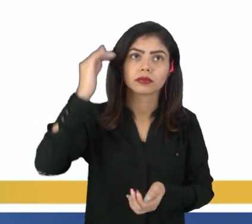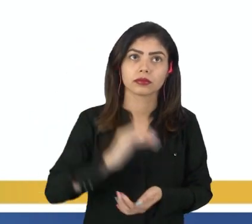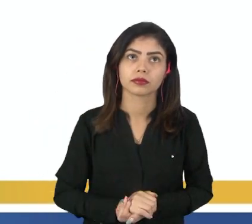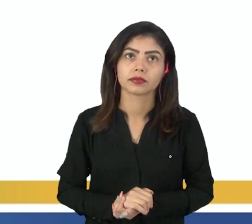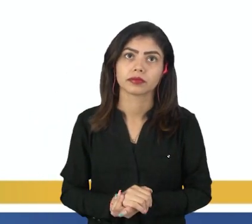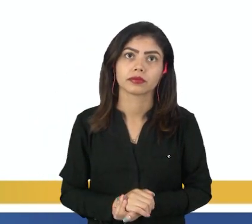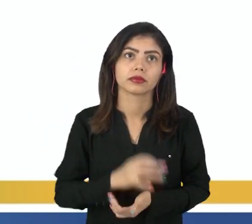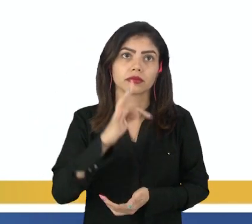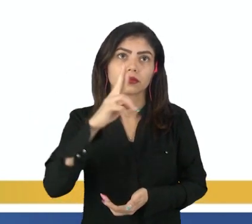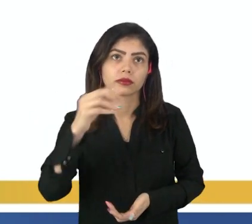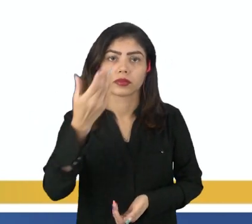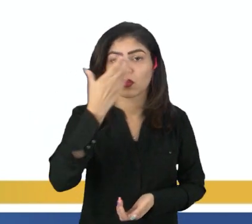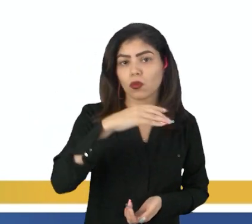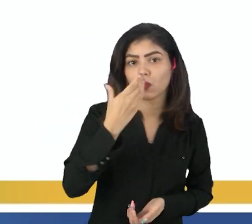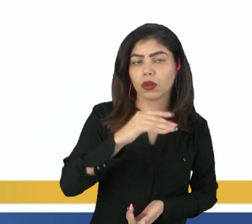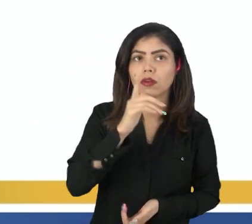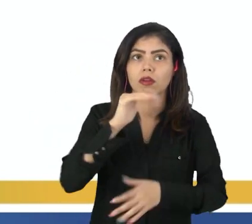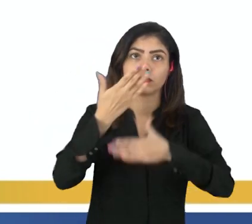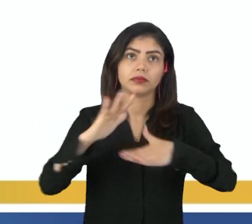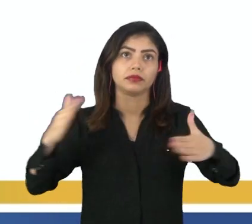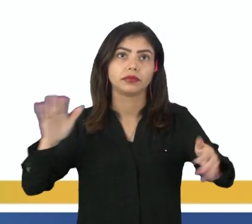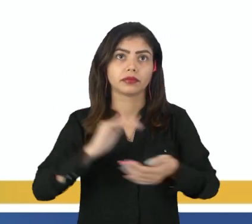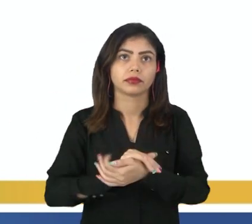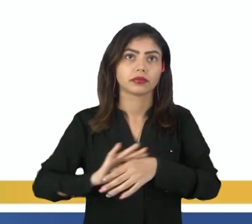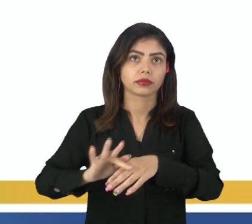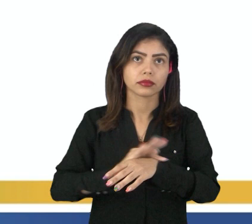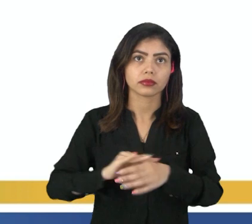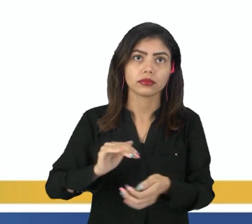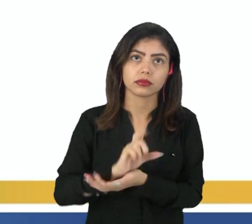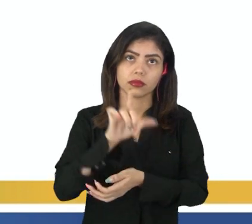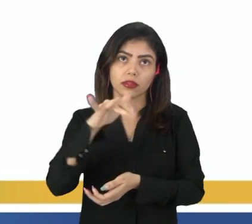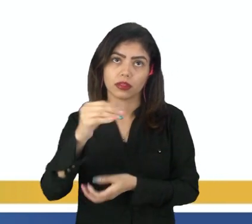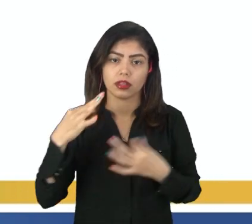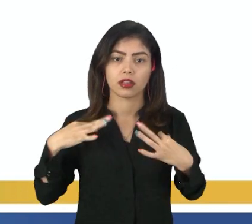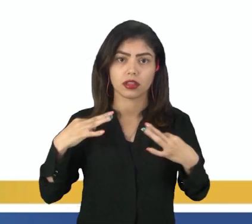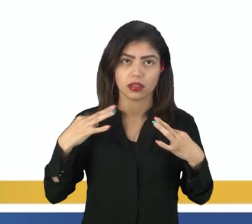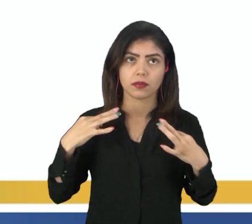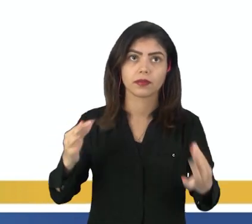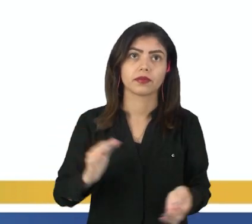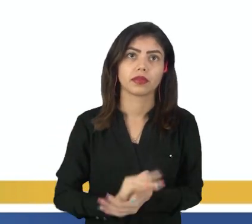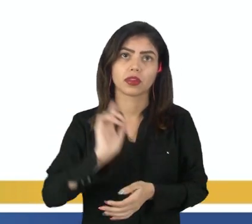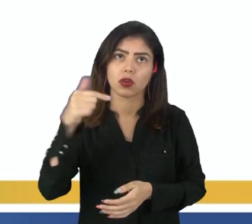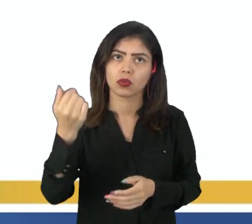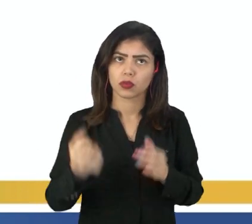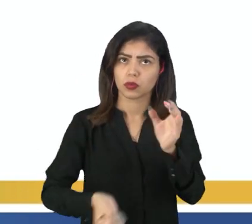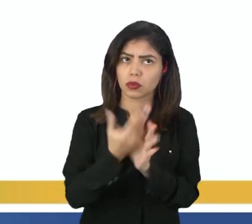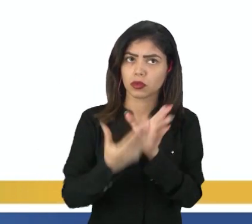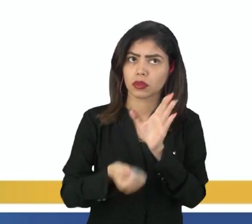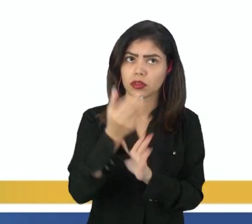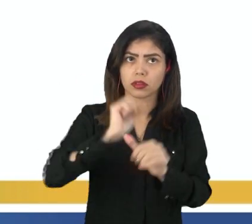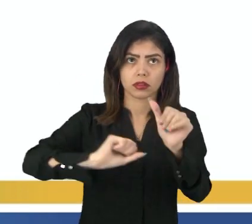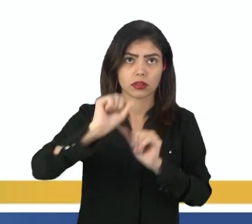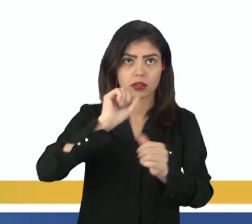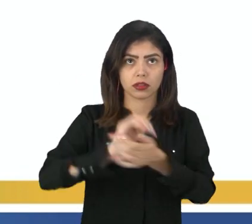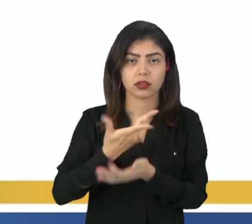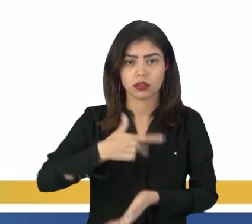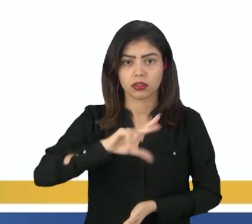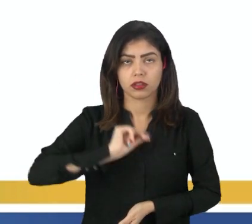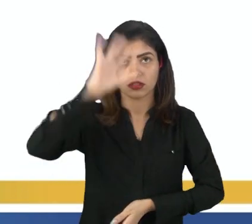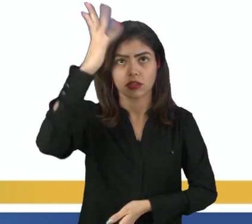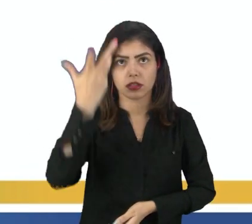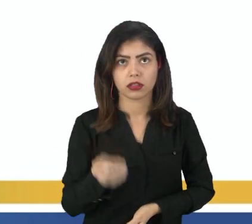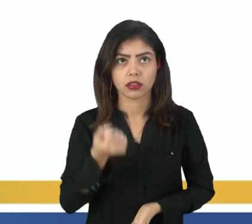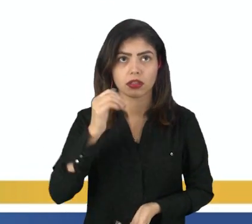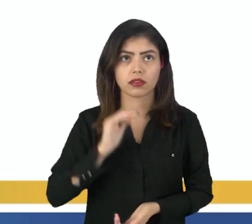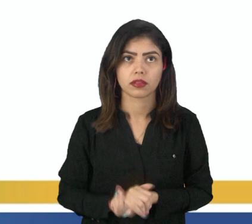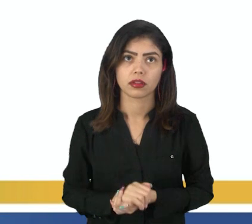principalmente temperos, frutos do mar, tecidos, lãs, dentre outros. Esses produtos eram trocados com as